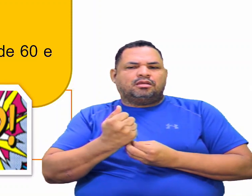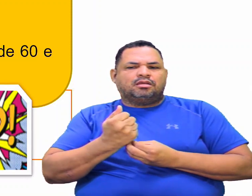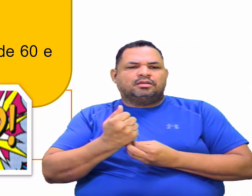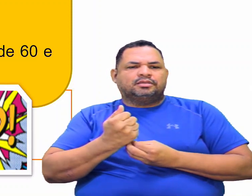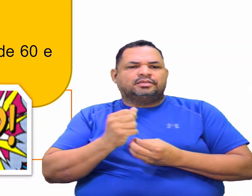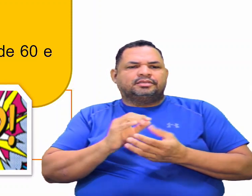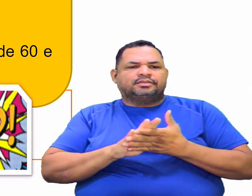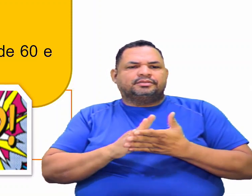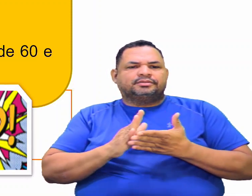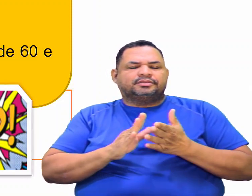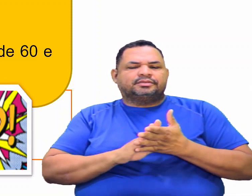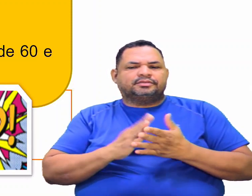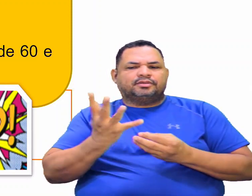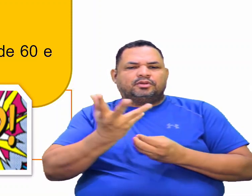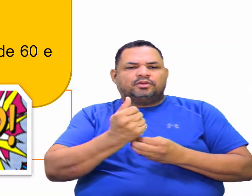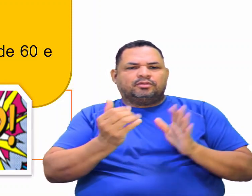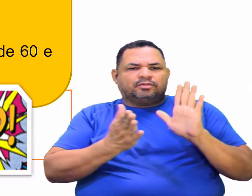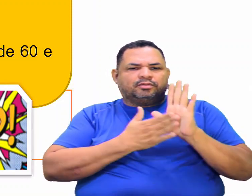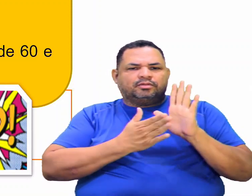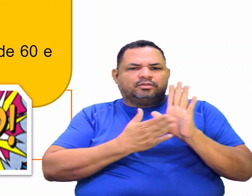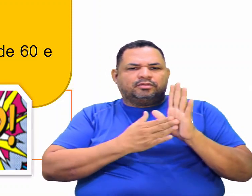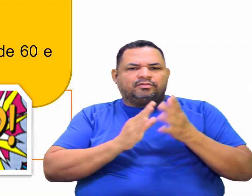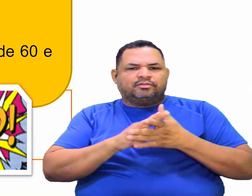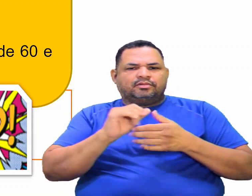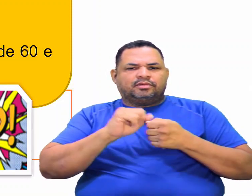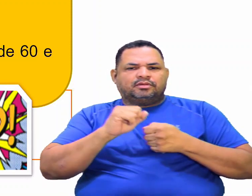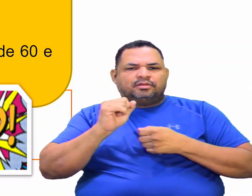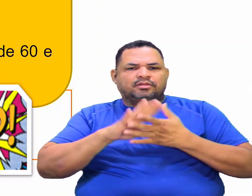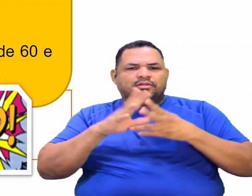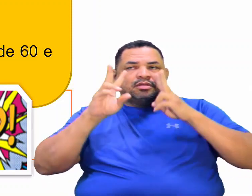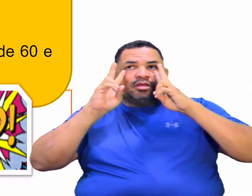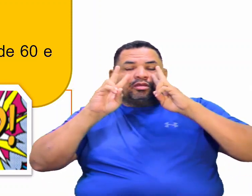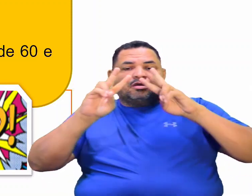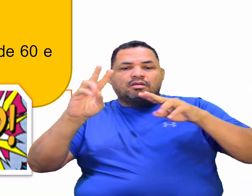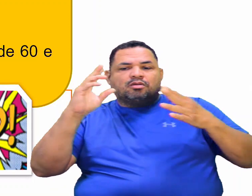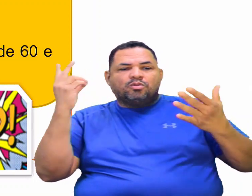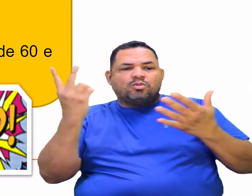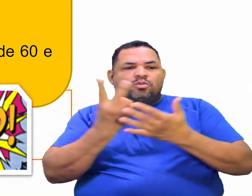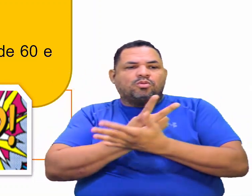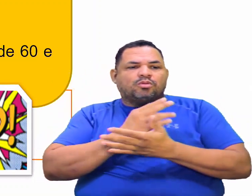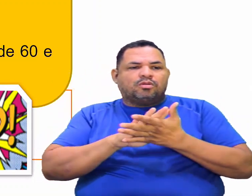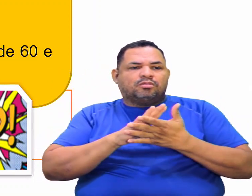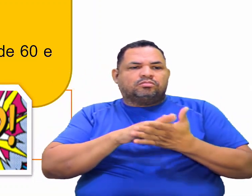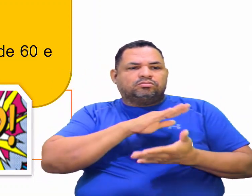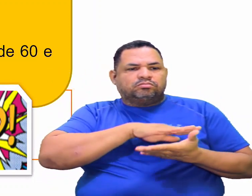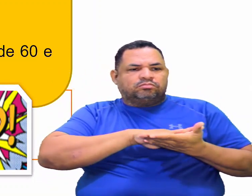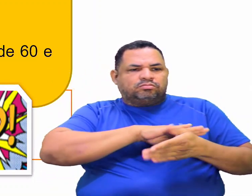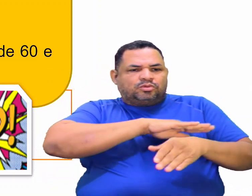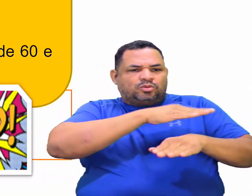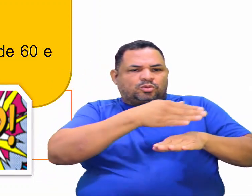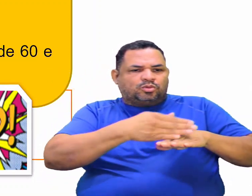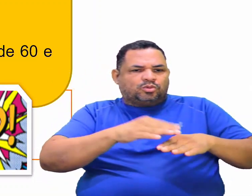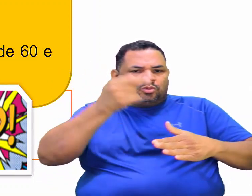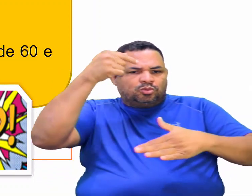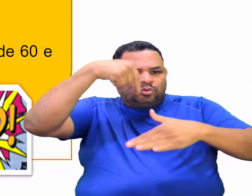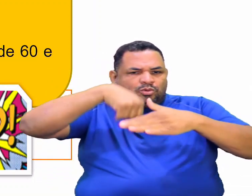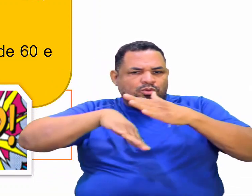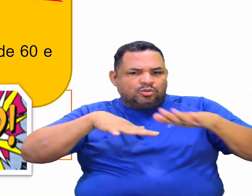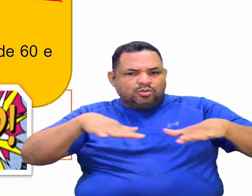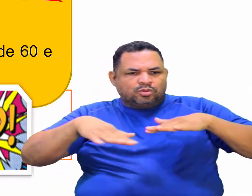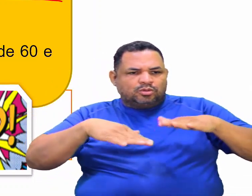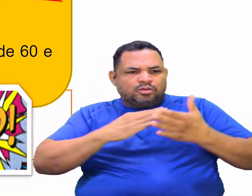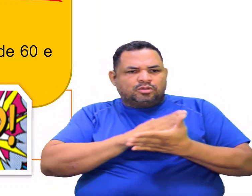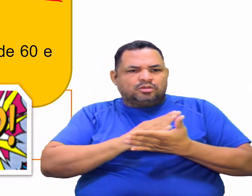é uma arte que propõe produzir efeitos visuais de relevo profundidade ou